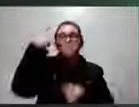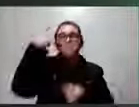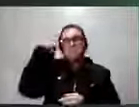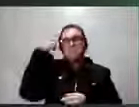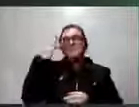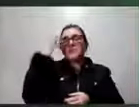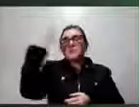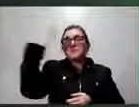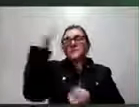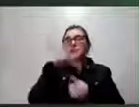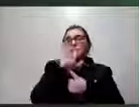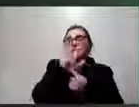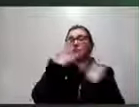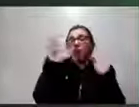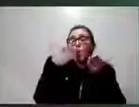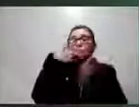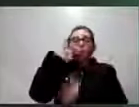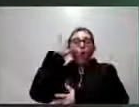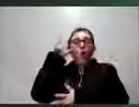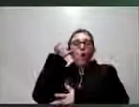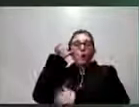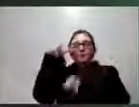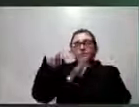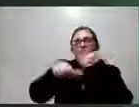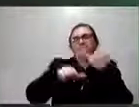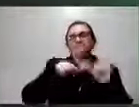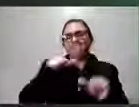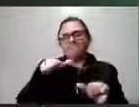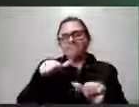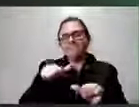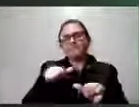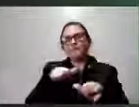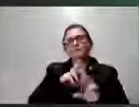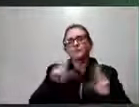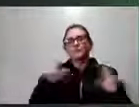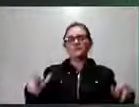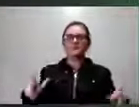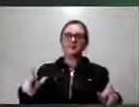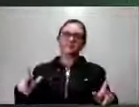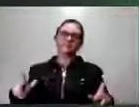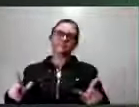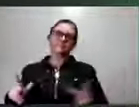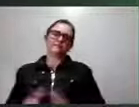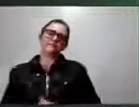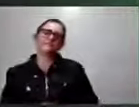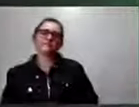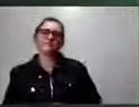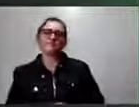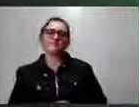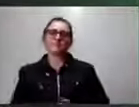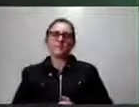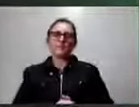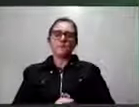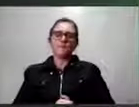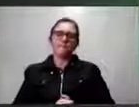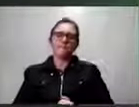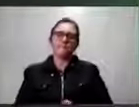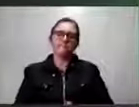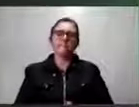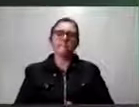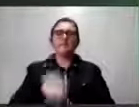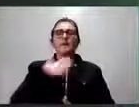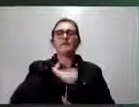se eu apresento hoje e ontem foi publicada uma pesquisa, né, e daí eu tenho uma apresentação incompleta, né, ou vão dizer que eu